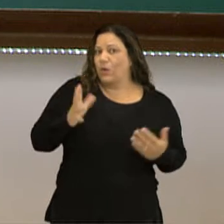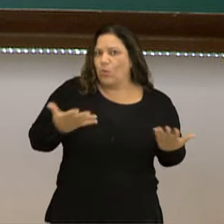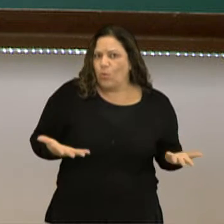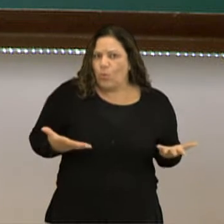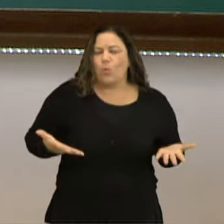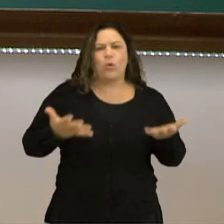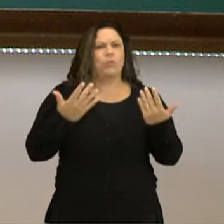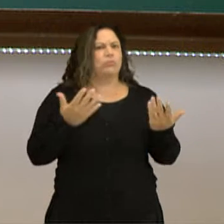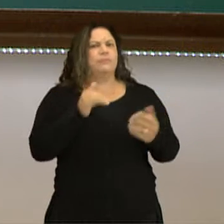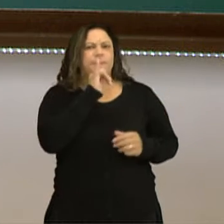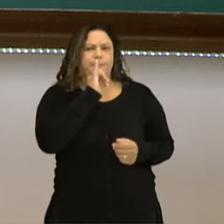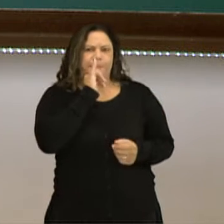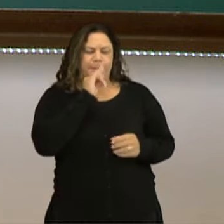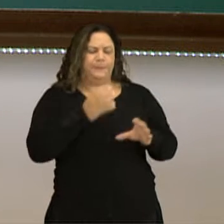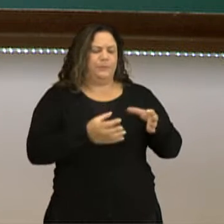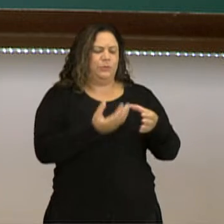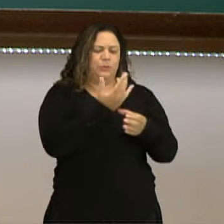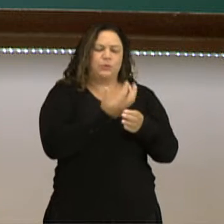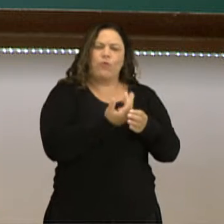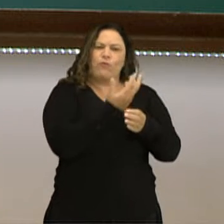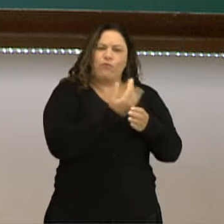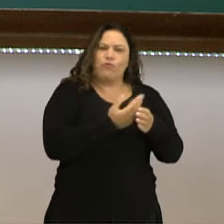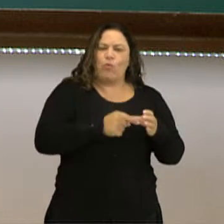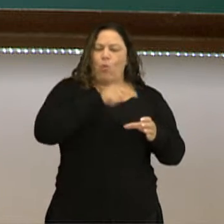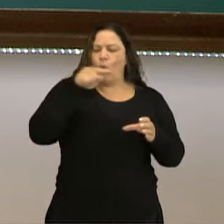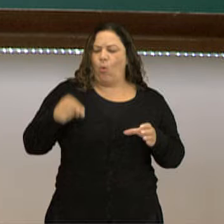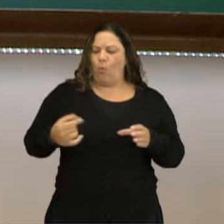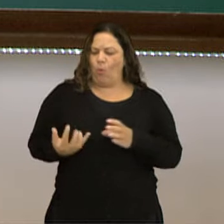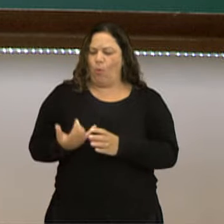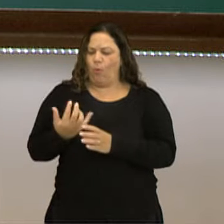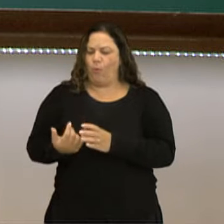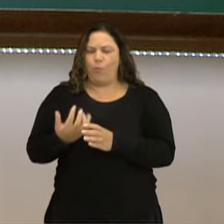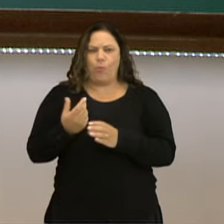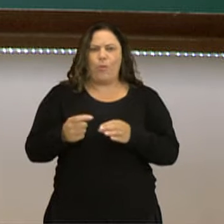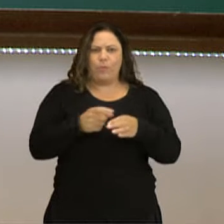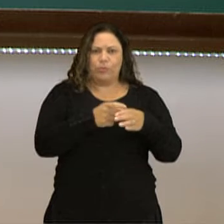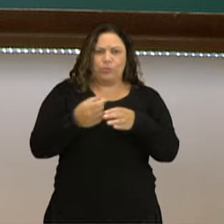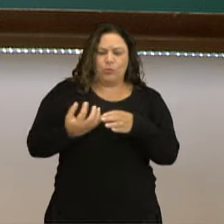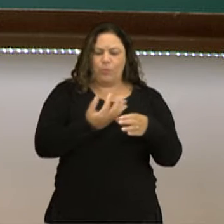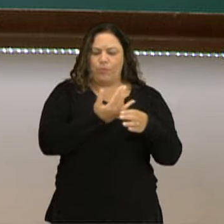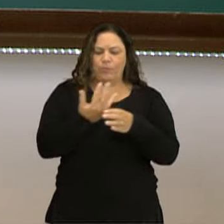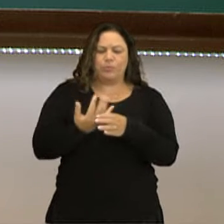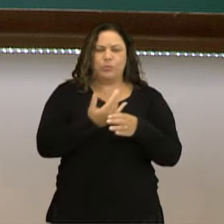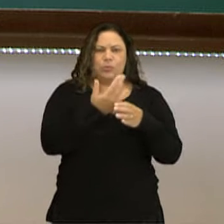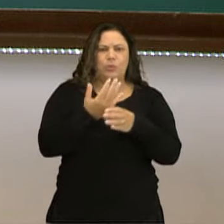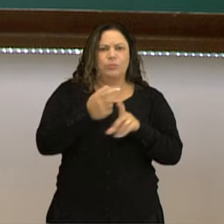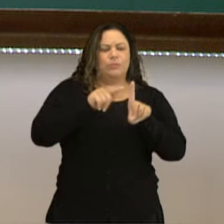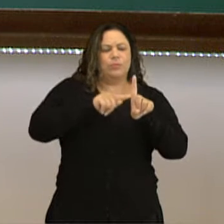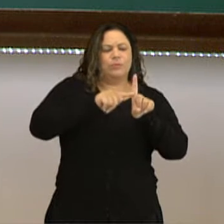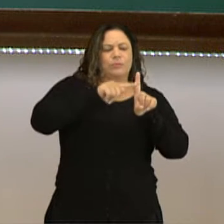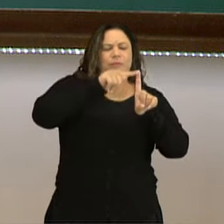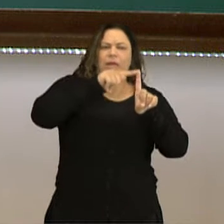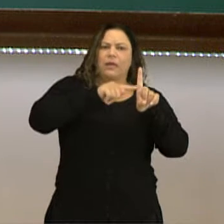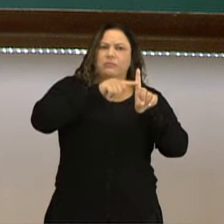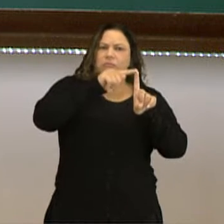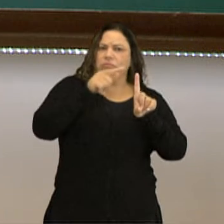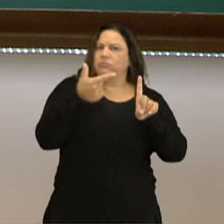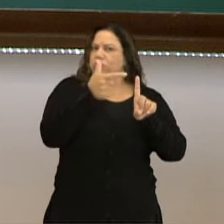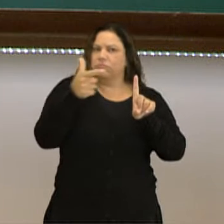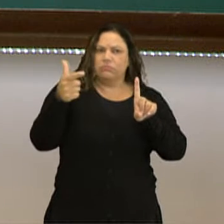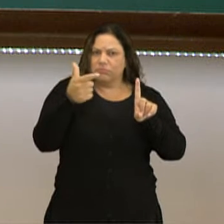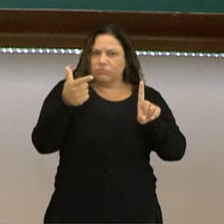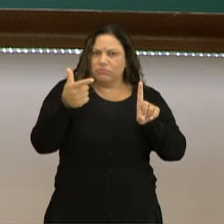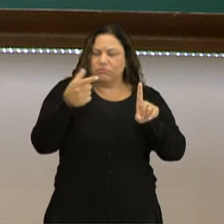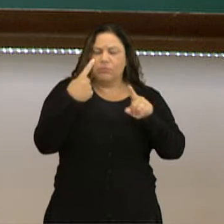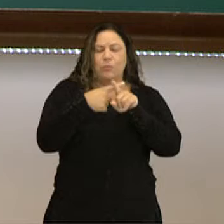outra, não tem calor. Porque duas brasas, se elas estiverem com a mesma temperatura, você não vai ter calor. Por